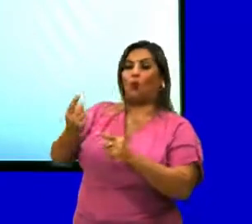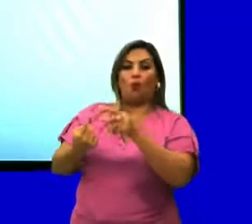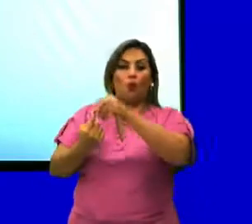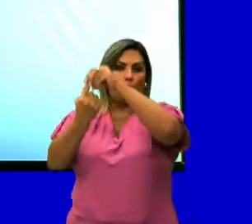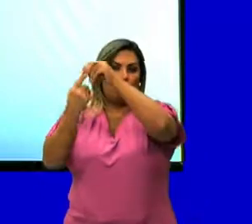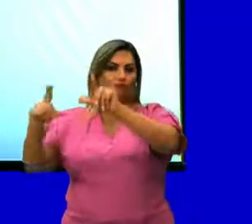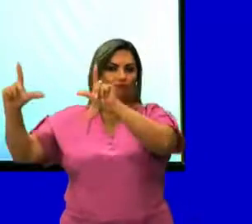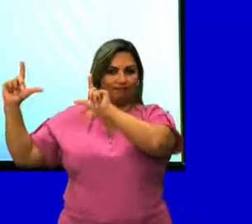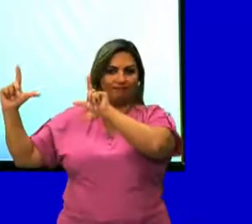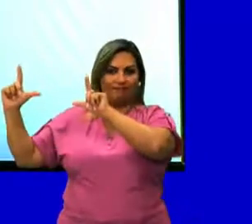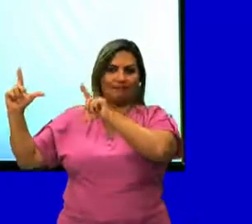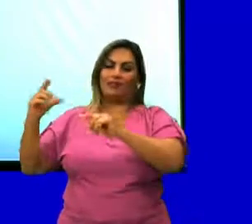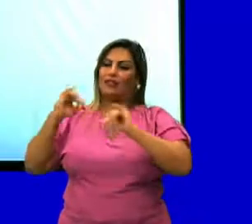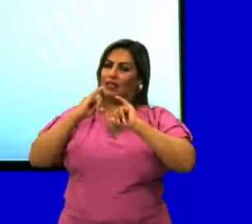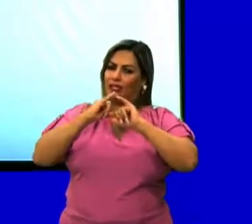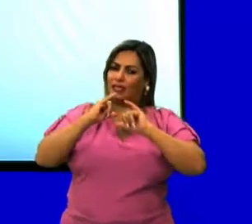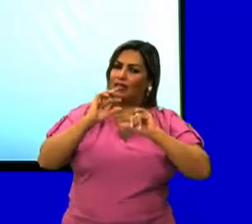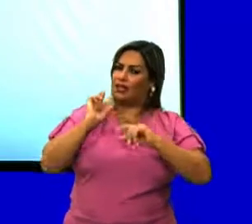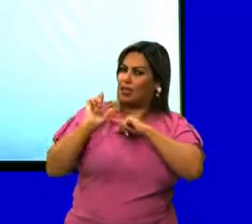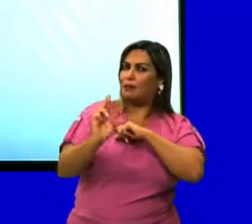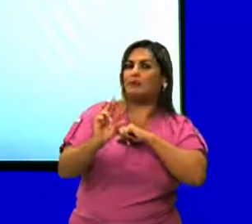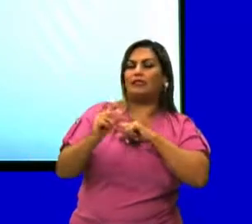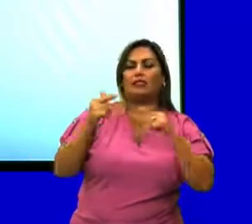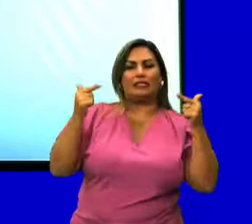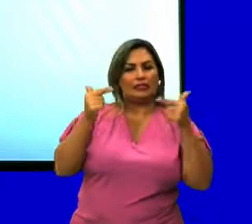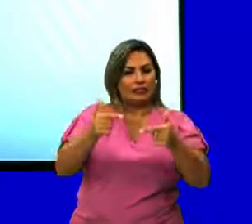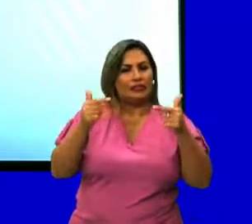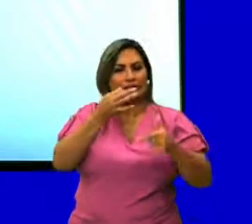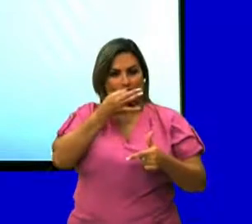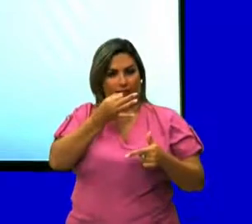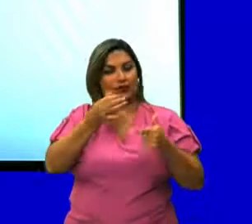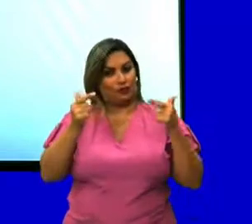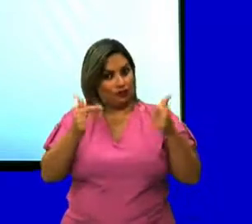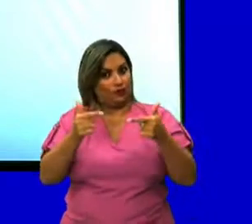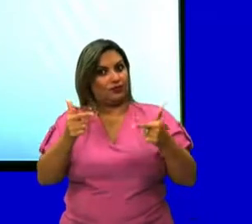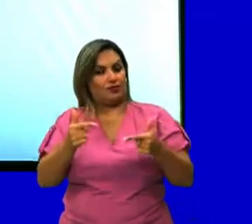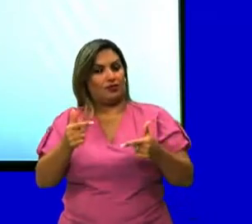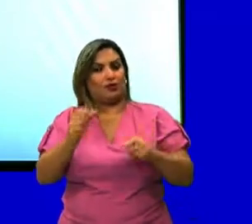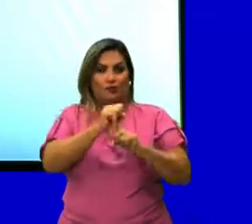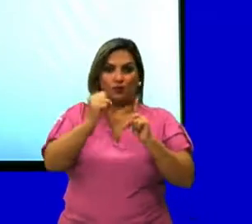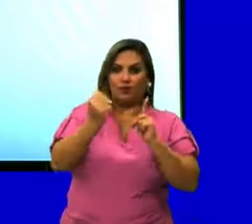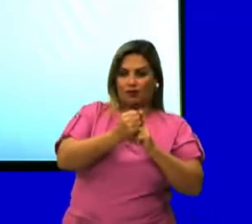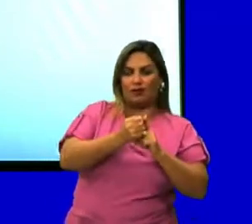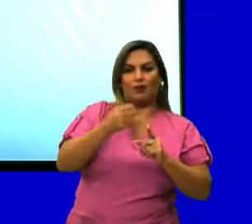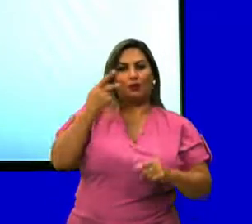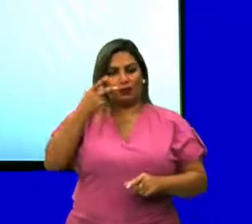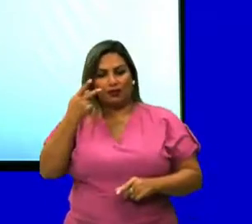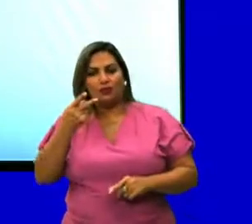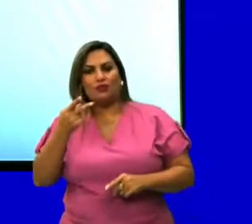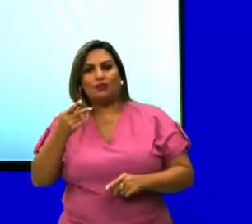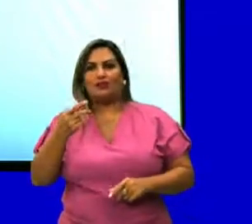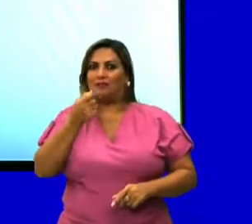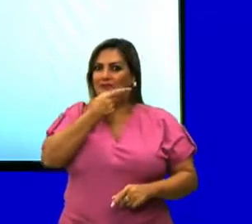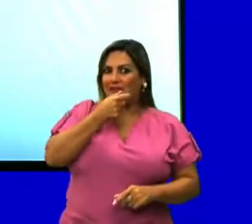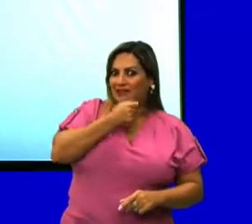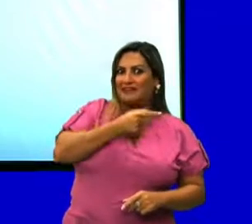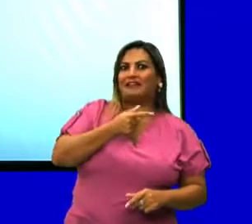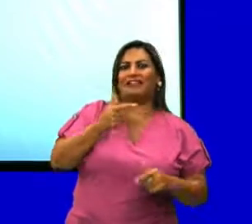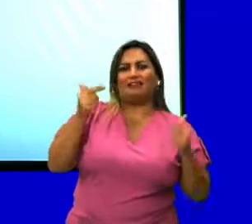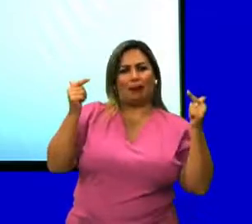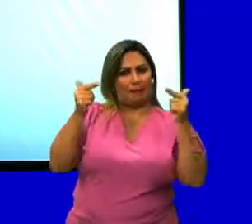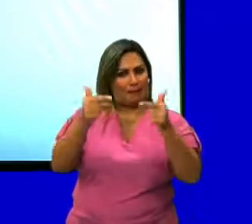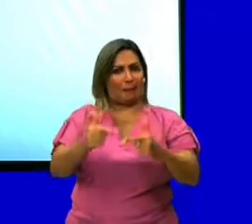e representa uma crítica social e política carregada de humor e ironia. O cartoon não